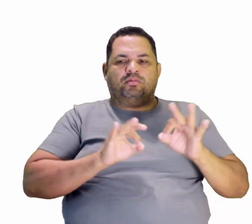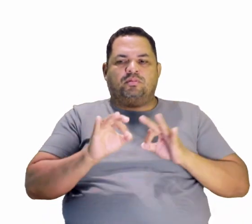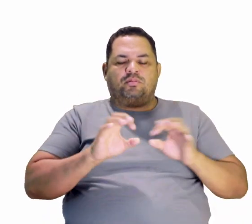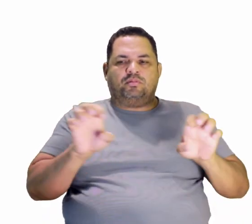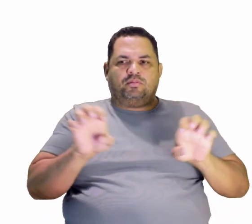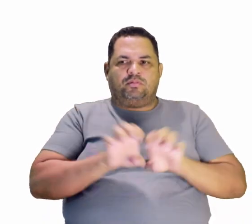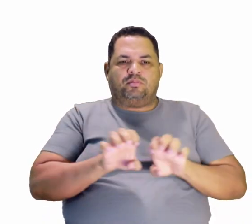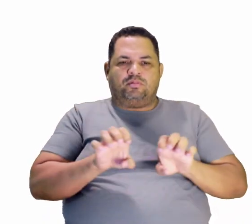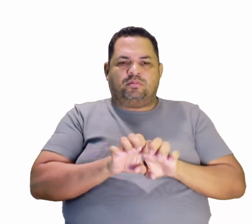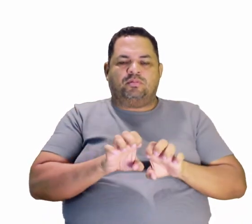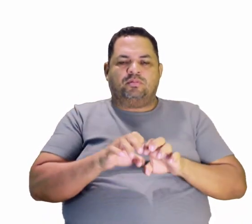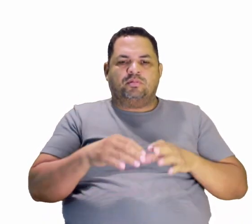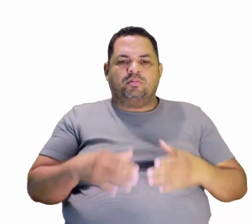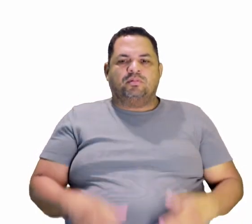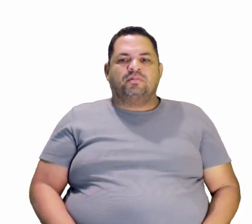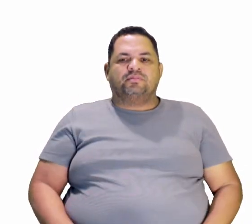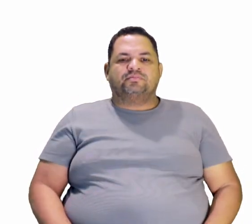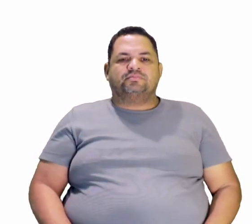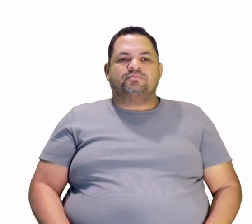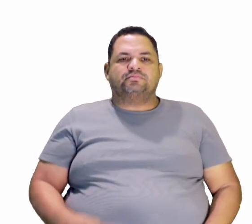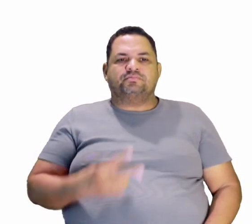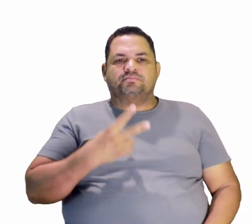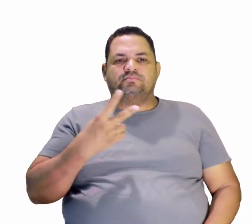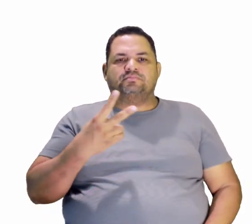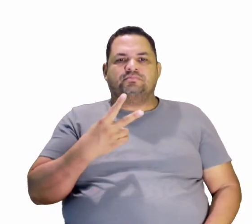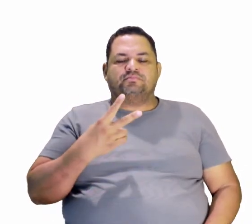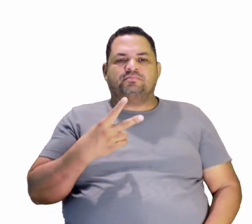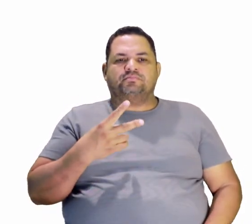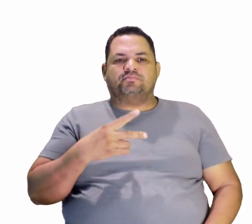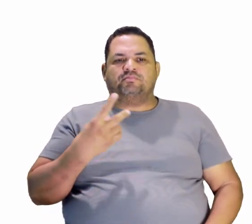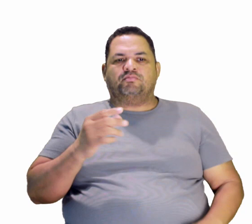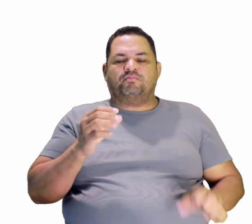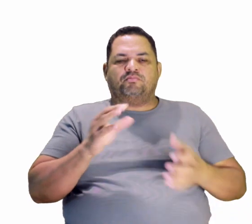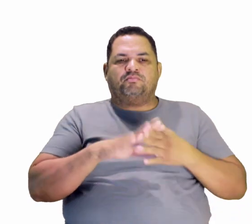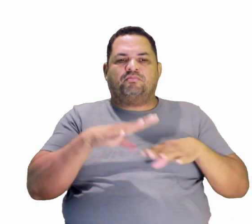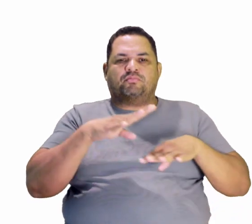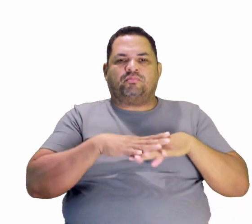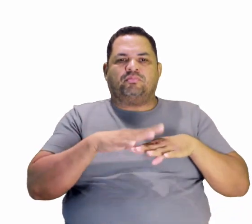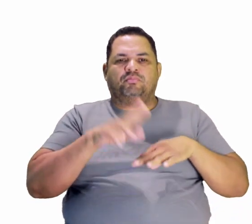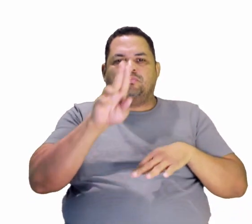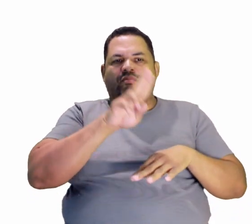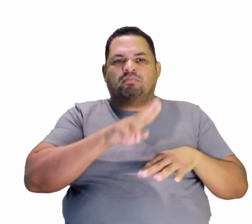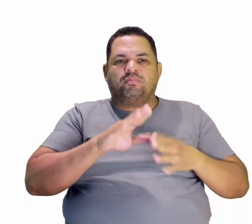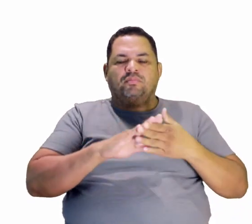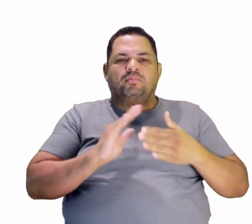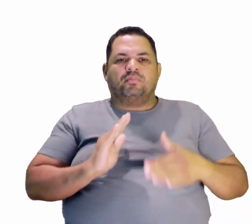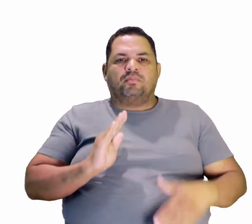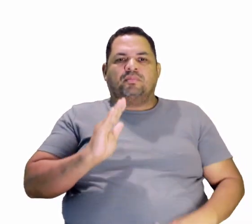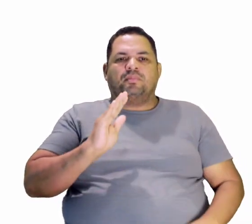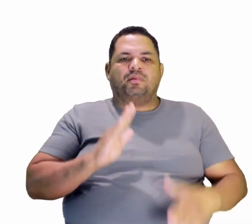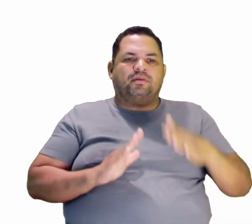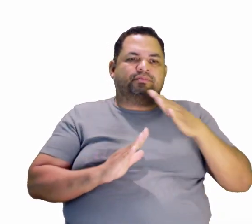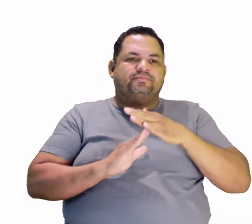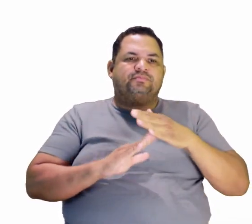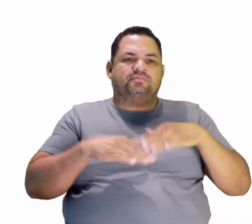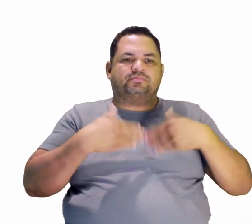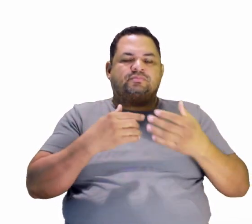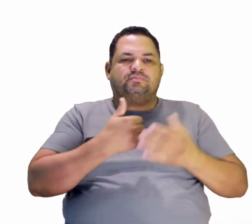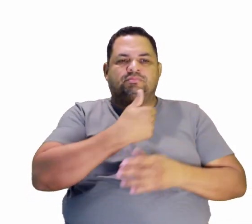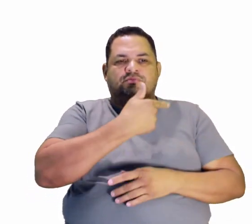1. Bom, com 2 equações na matemática nós podemos resolver. Usando o alcance, que é de